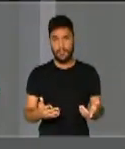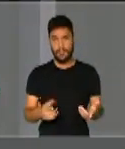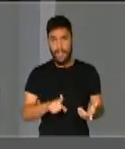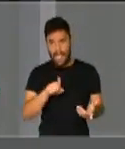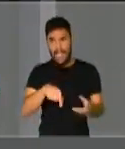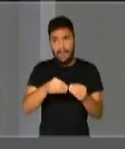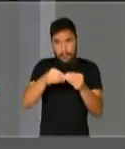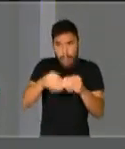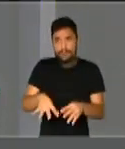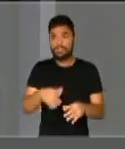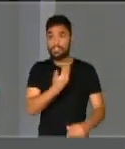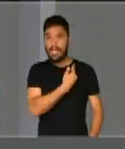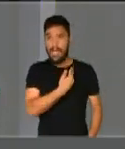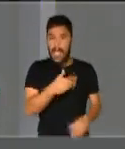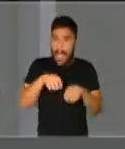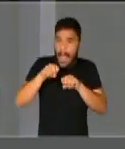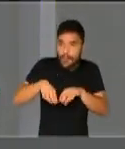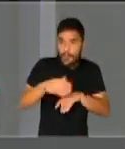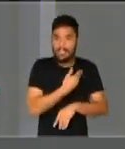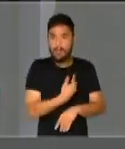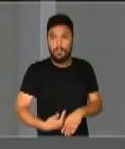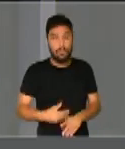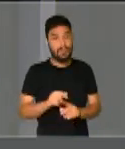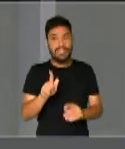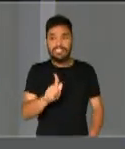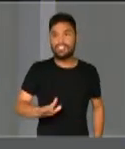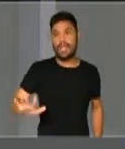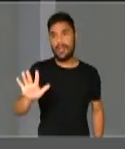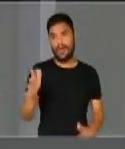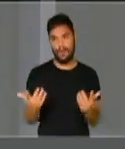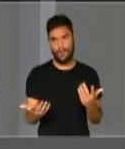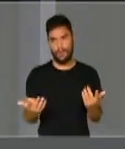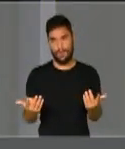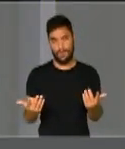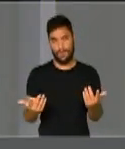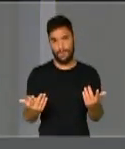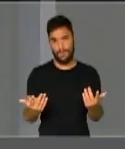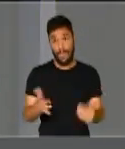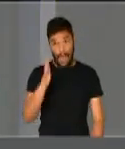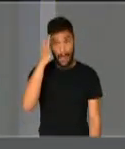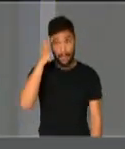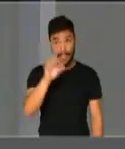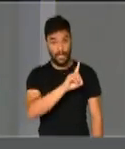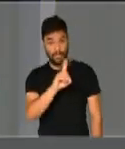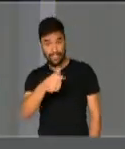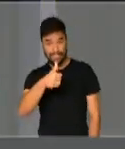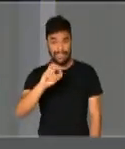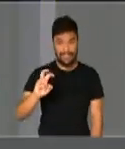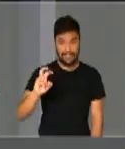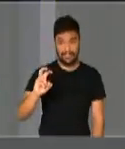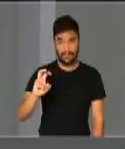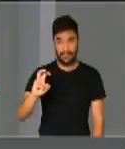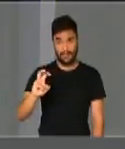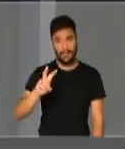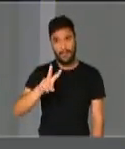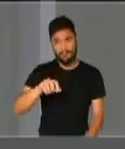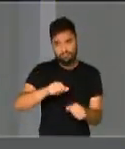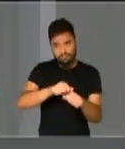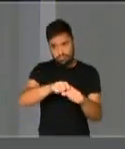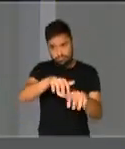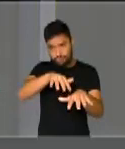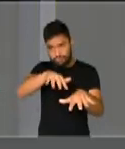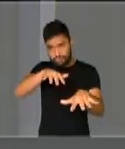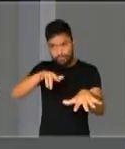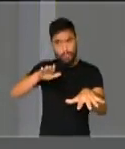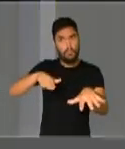à educação pública como um todo. E aí, nesse sentido, senhoras e senhores, amanhã, dia 15, vai ser um